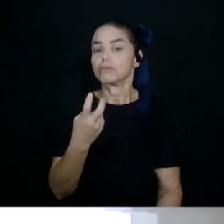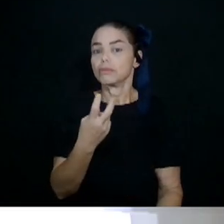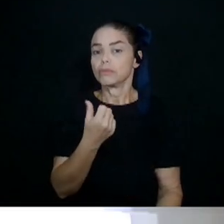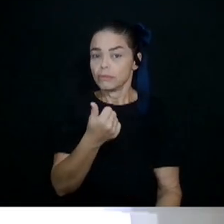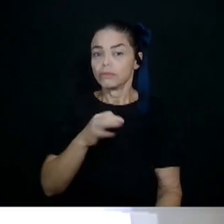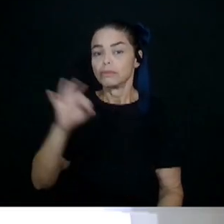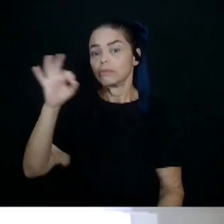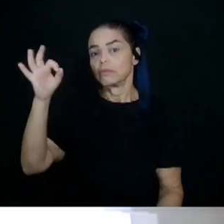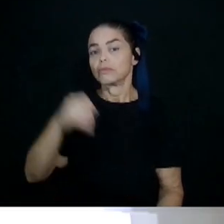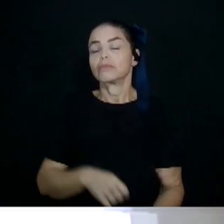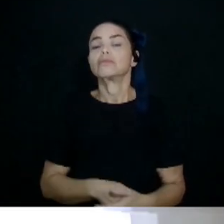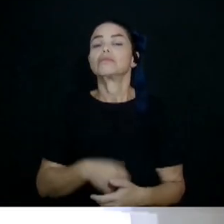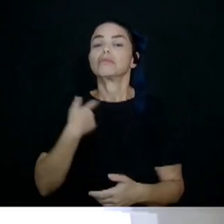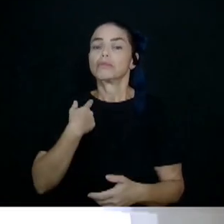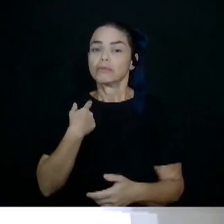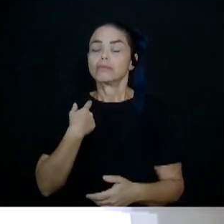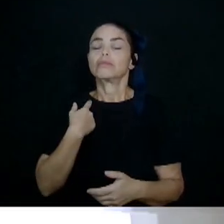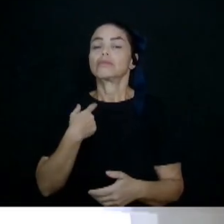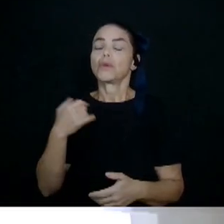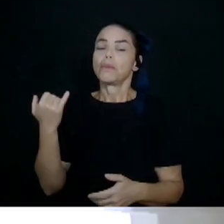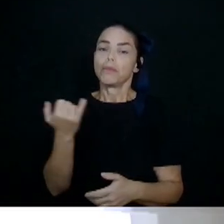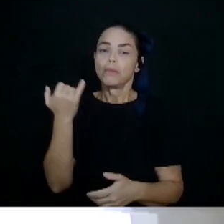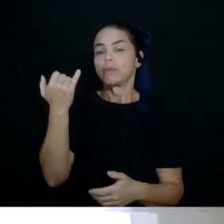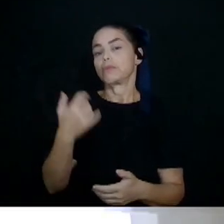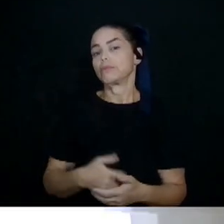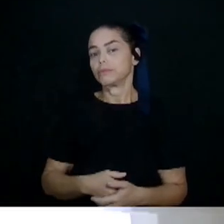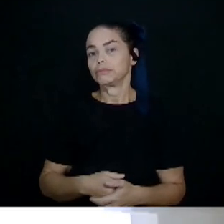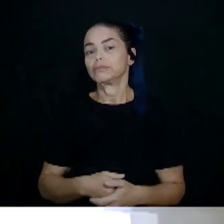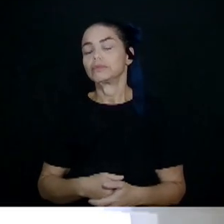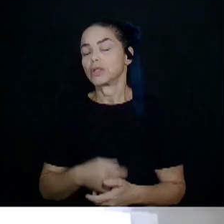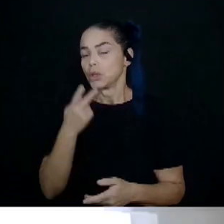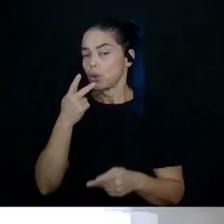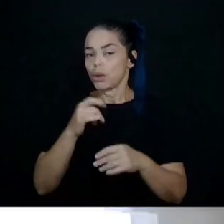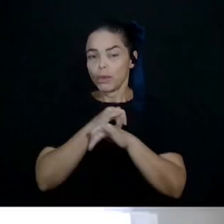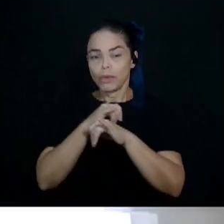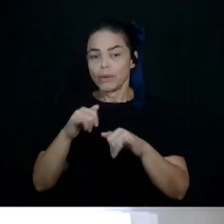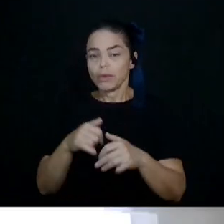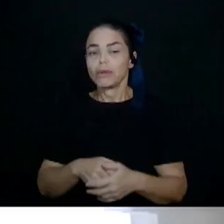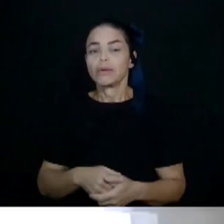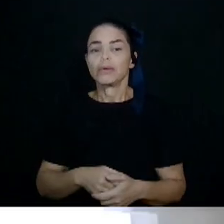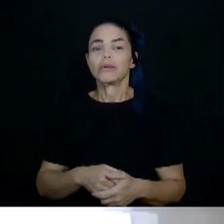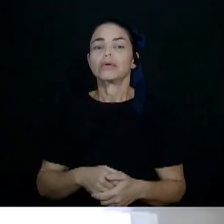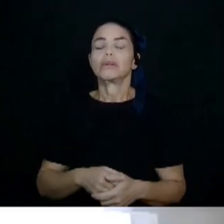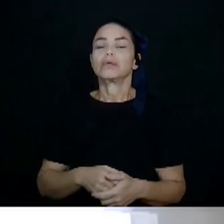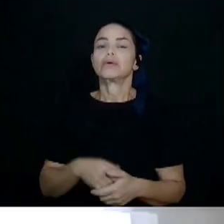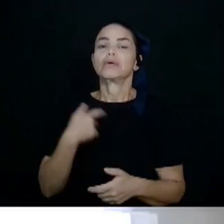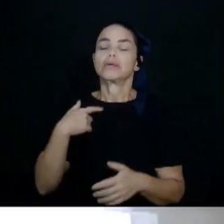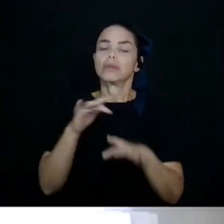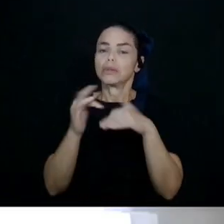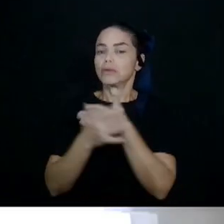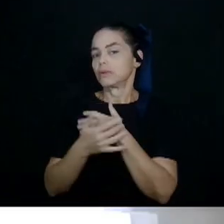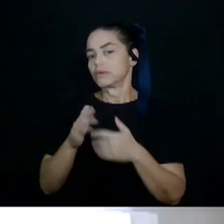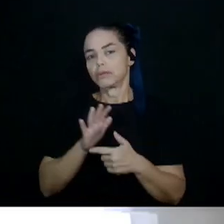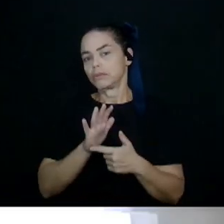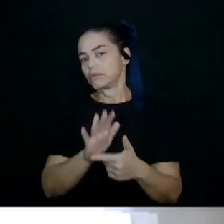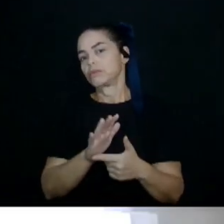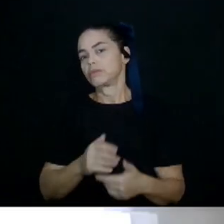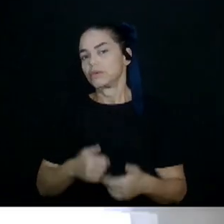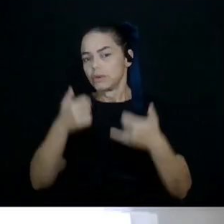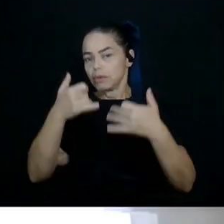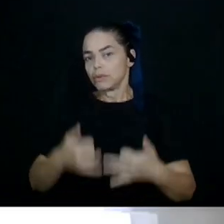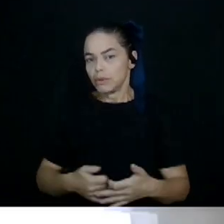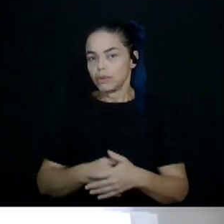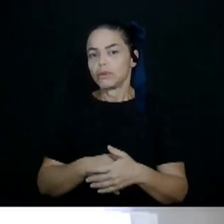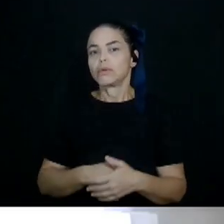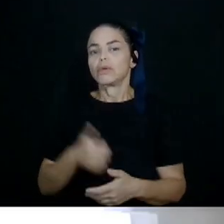Então, a gente está falando de algo relevante, é um transtorno pouco falado, né? Então, as mídias sociais não trazem, né? Mas é o que você falou, esses programas de